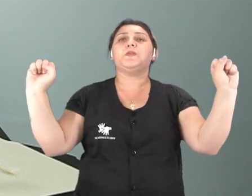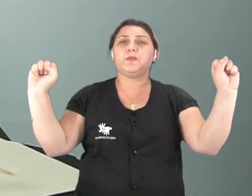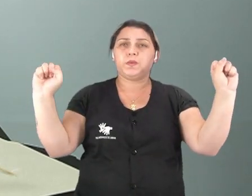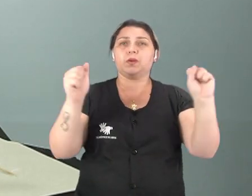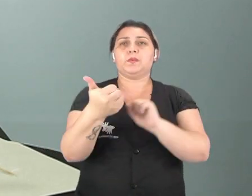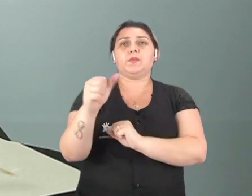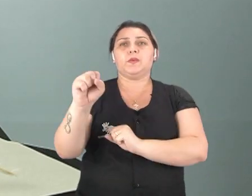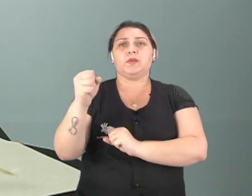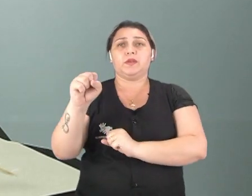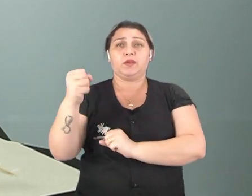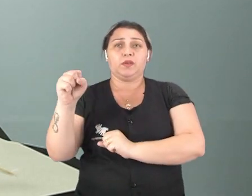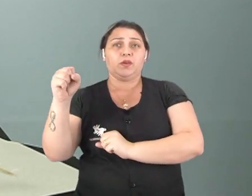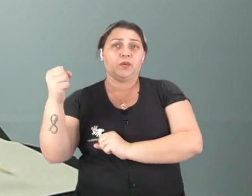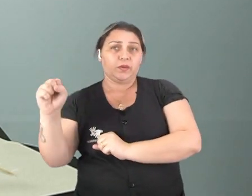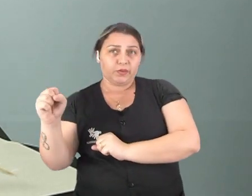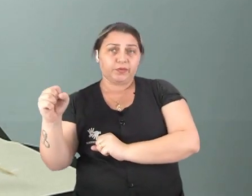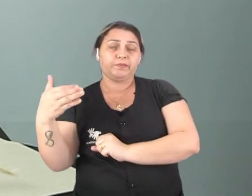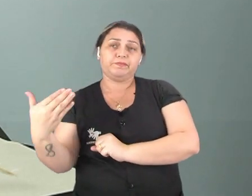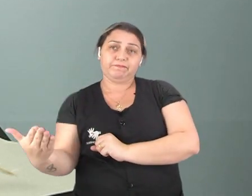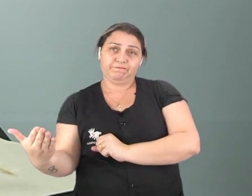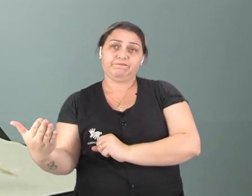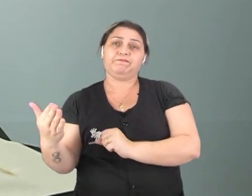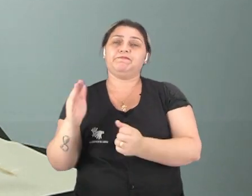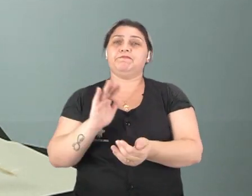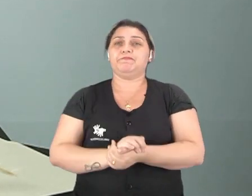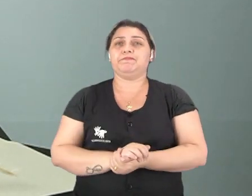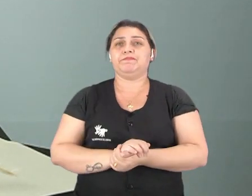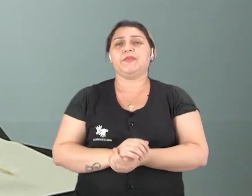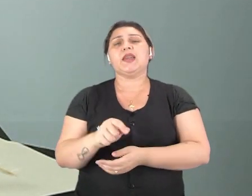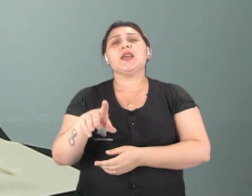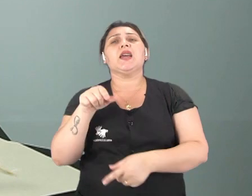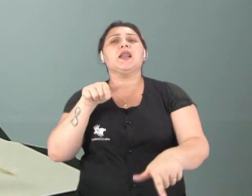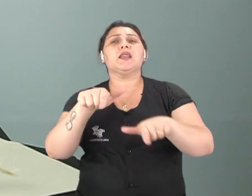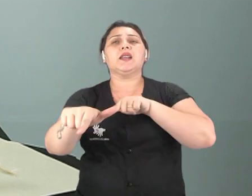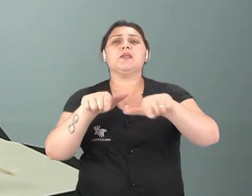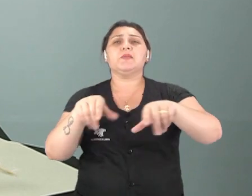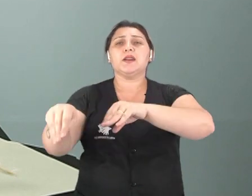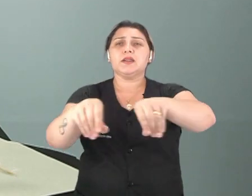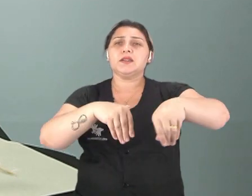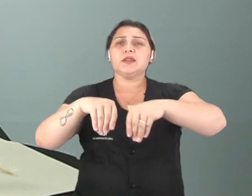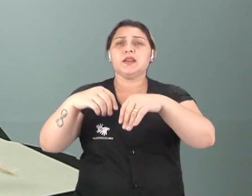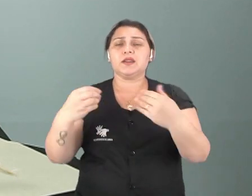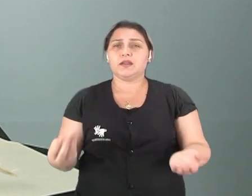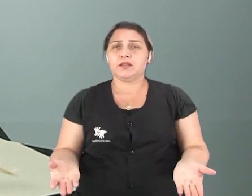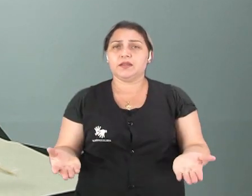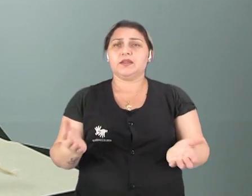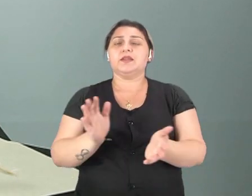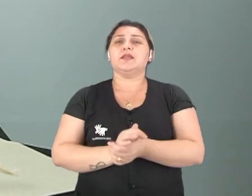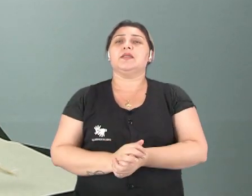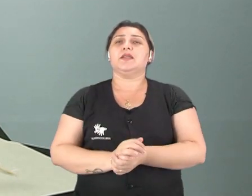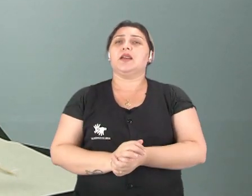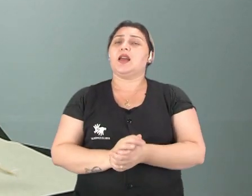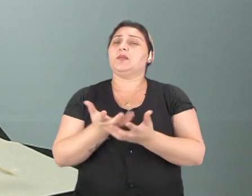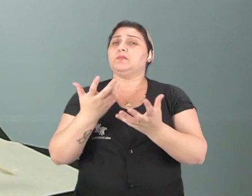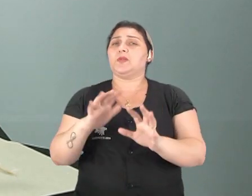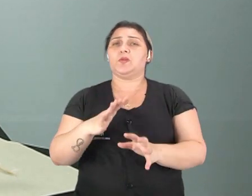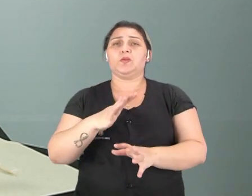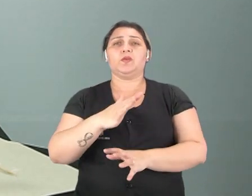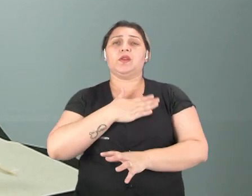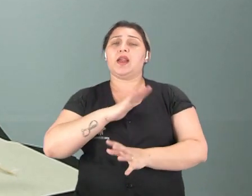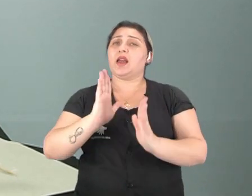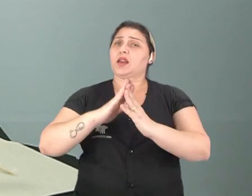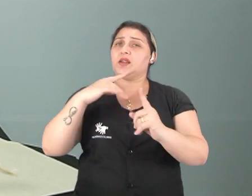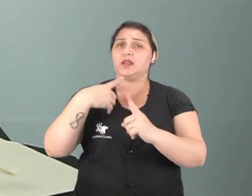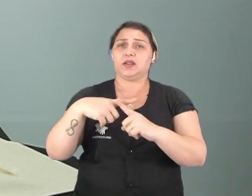em 1888 foram libertos os escravos, quem ia trabalhar na terra deles, né? Então, eles estavam insatisfeitos, a